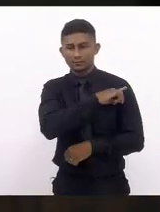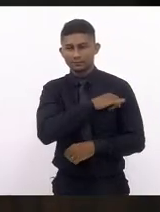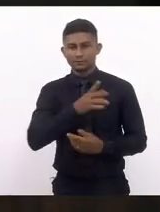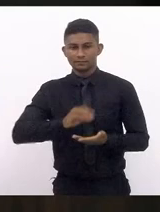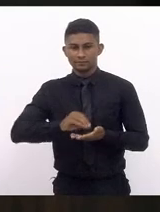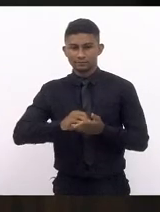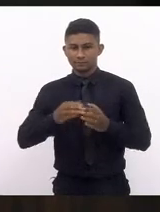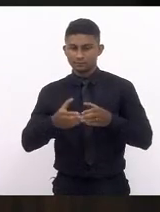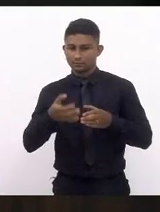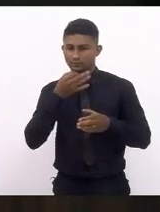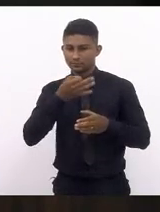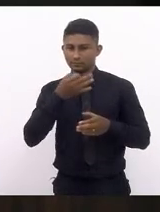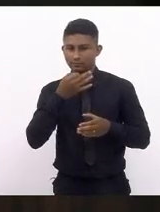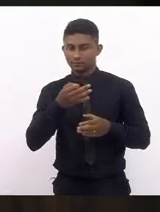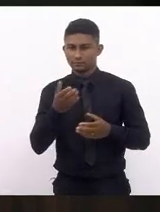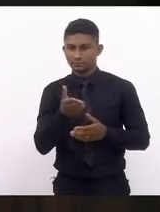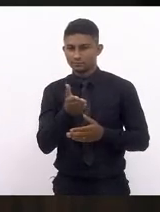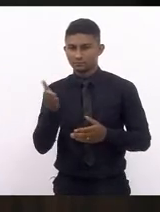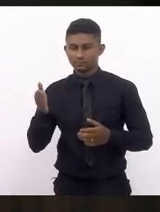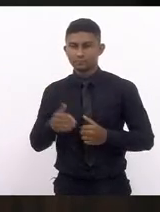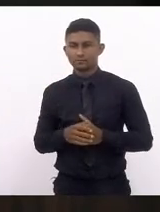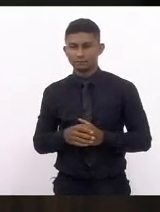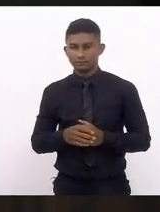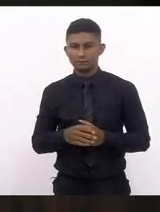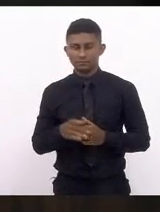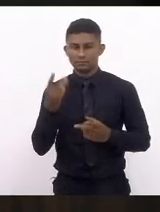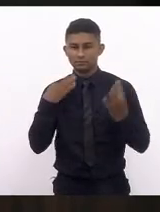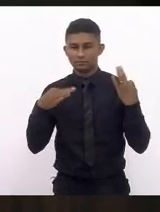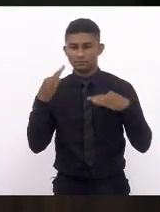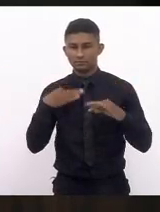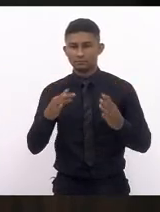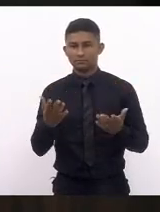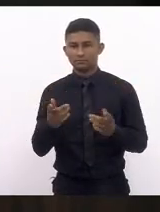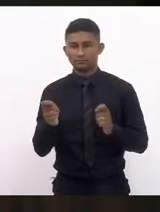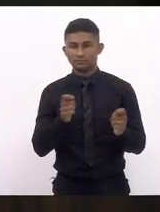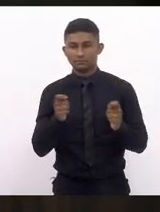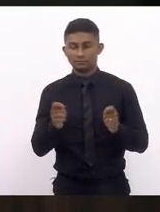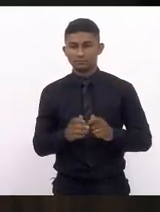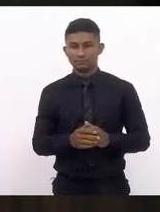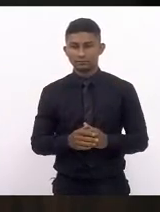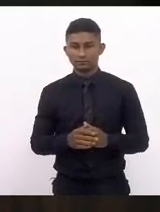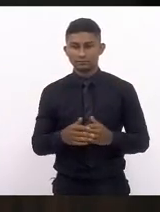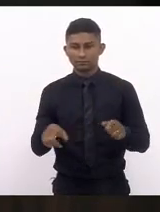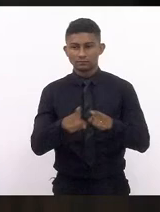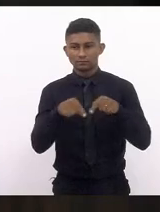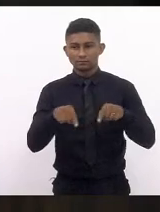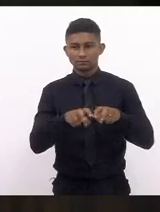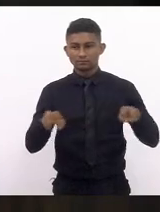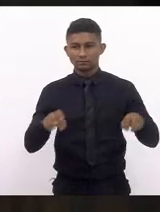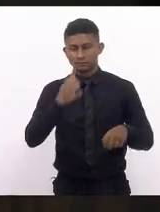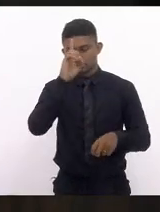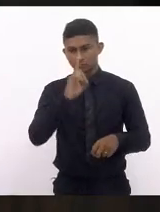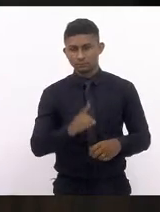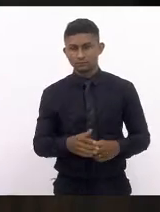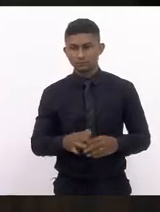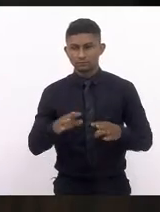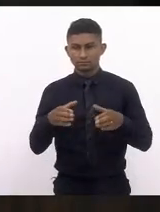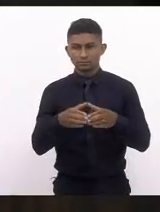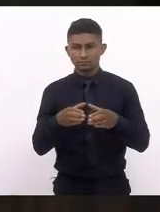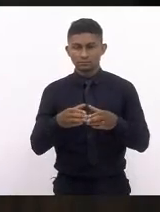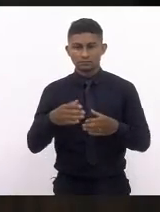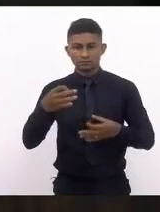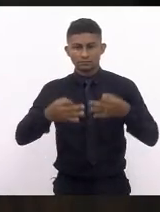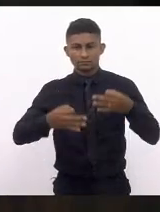pareceres das comissões Quais são os dias que assunto principal de um aumento Regional de turismo de economia de Comércio e também o diretor pela comissão de